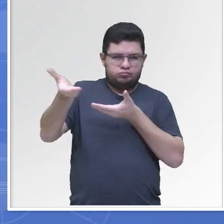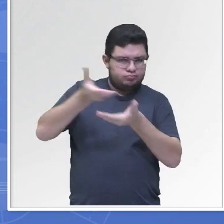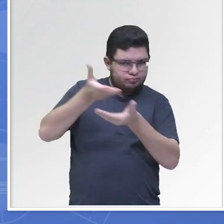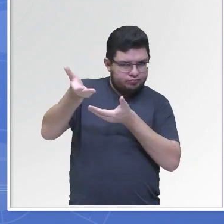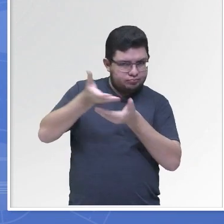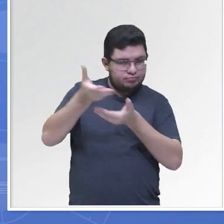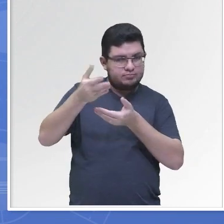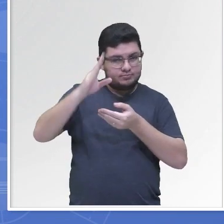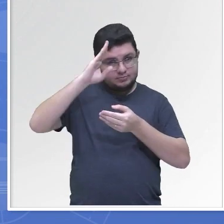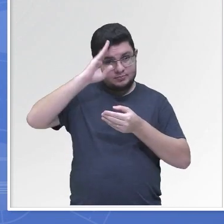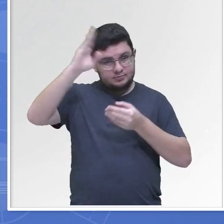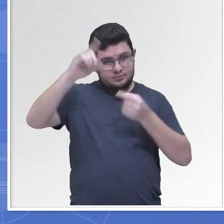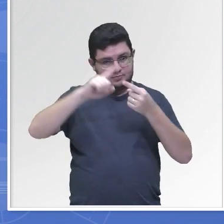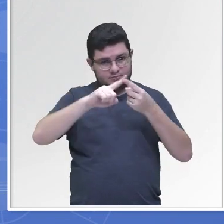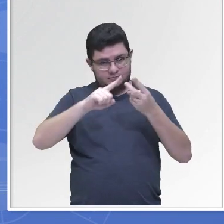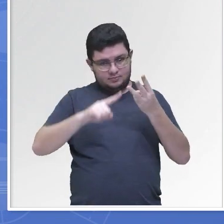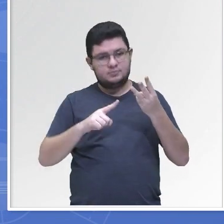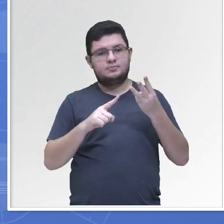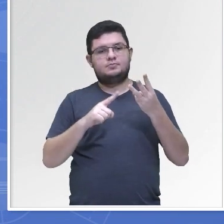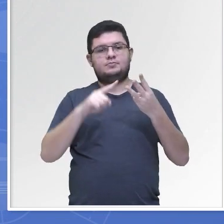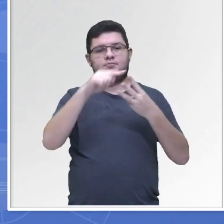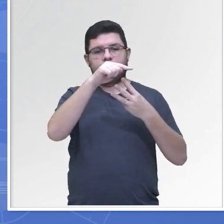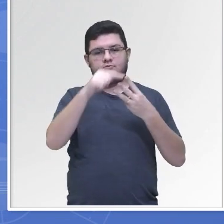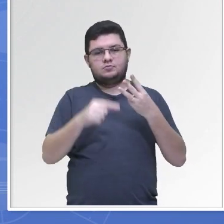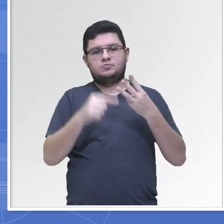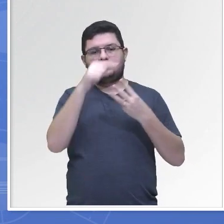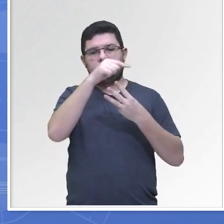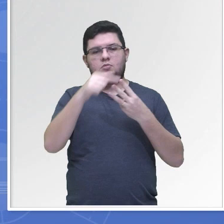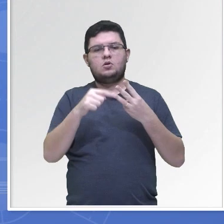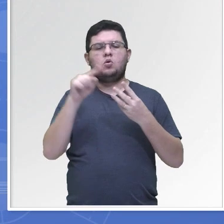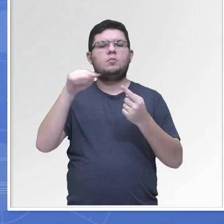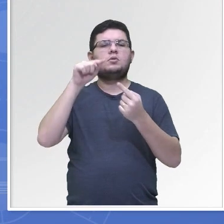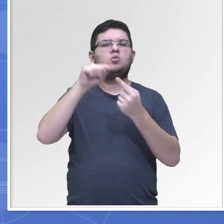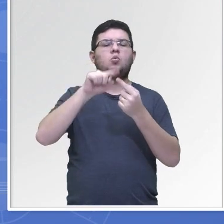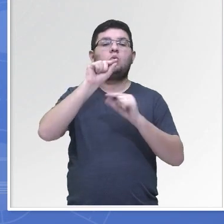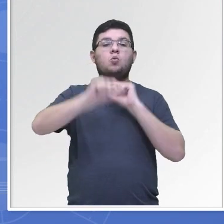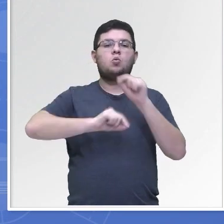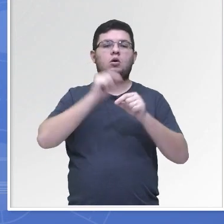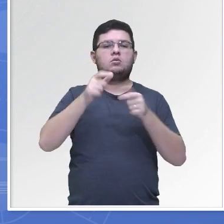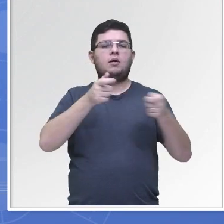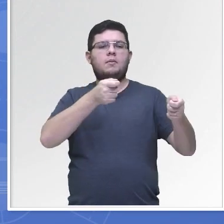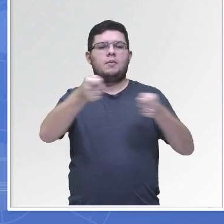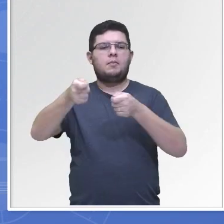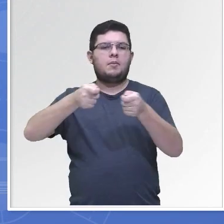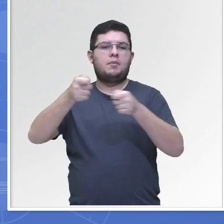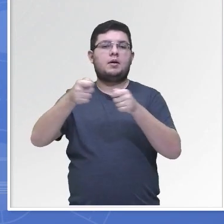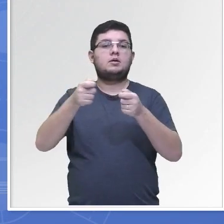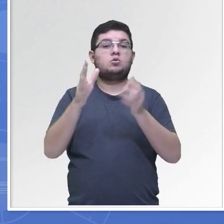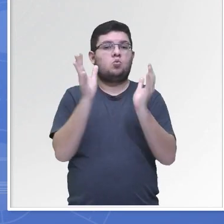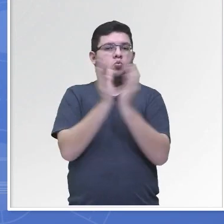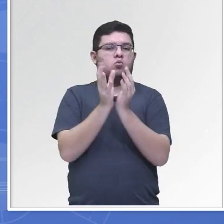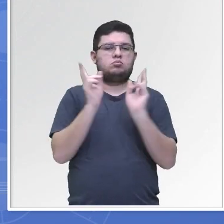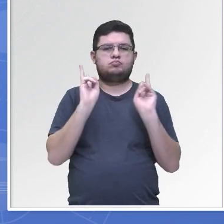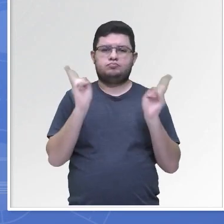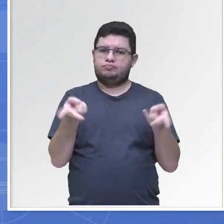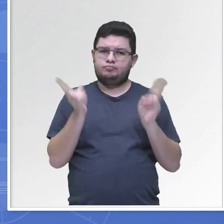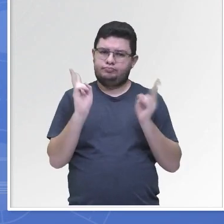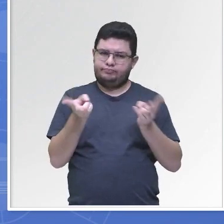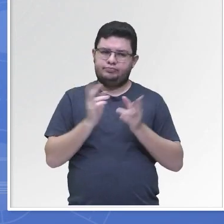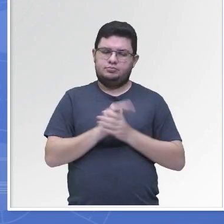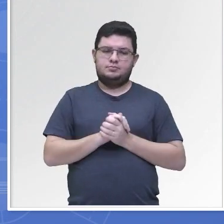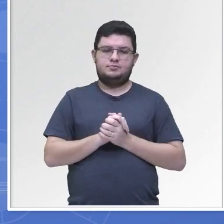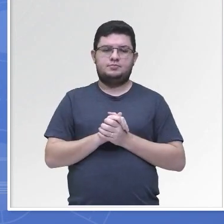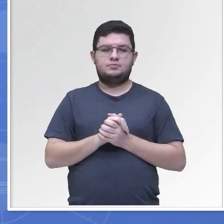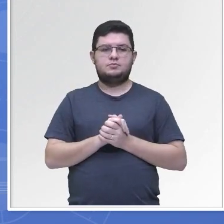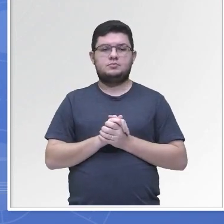era o seu objetivo? Garantir os seus interesses e manter a sua elite. Então vamos lá? Política café com leite. A